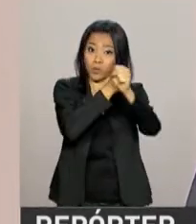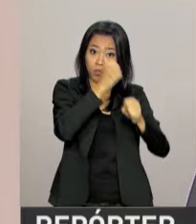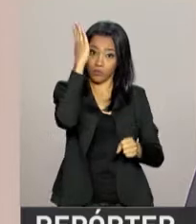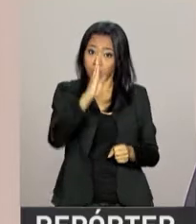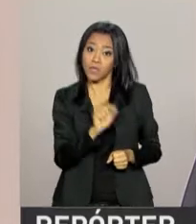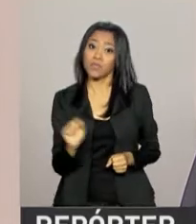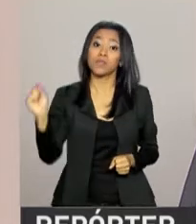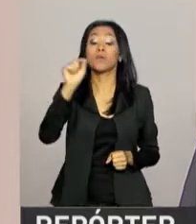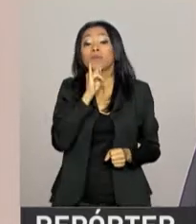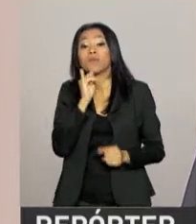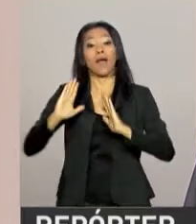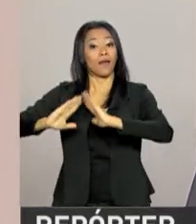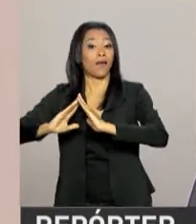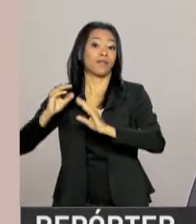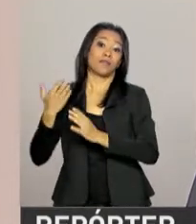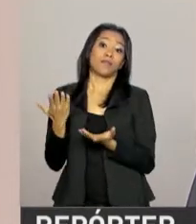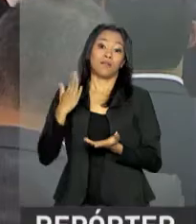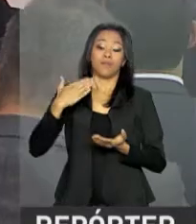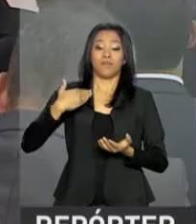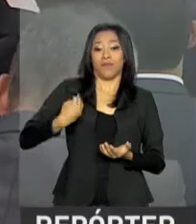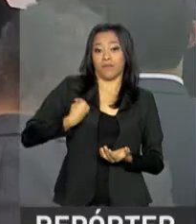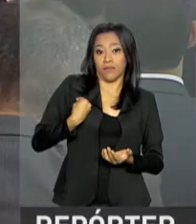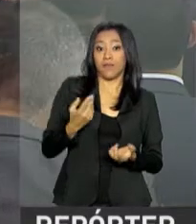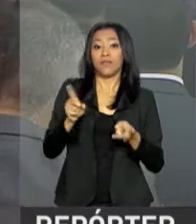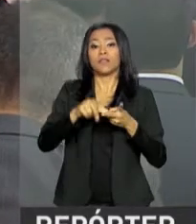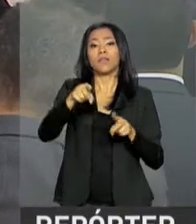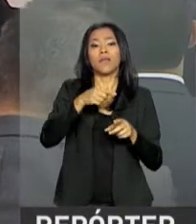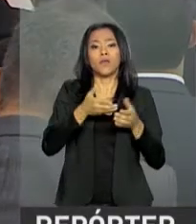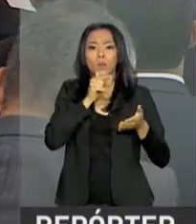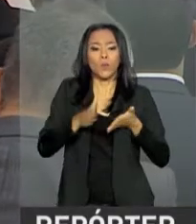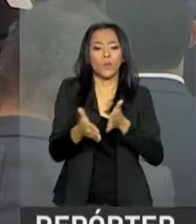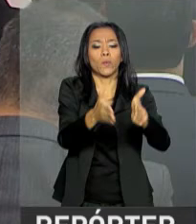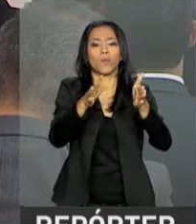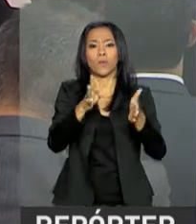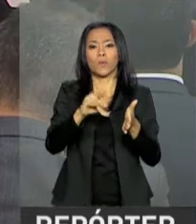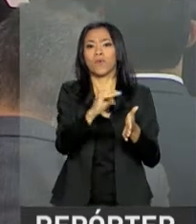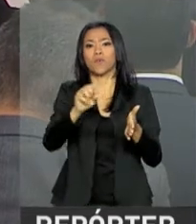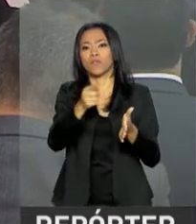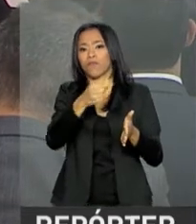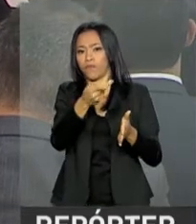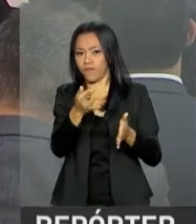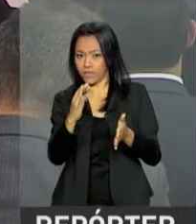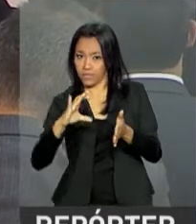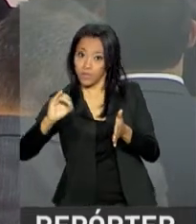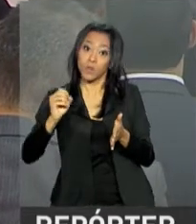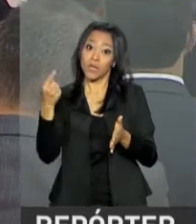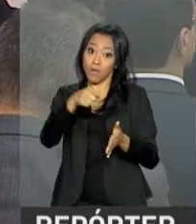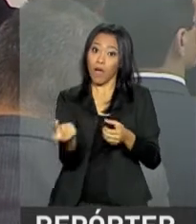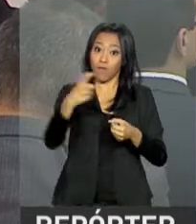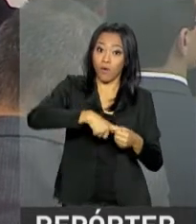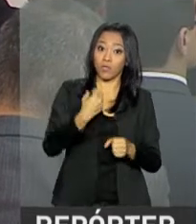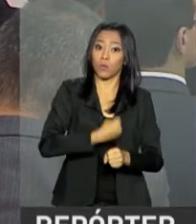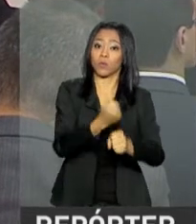vida ea transposição do rio são francisco segundo temer a conclusão do brt de goiânia vai trazer mais